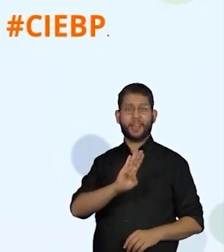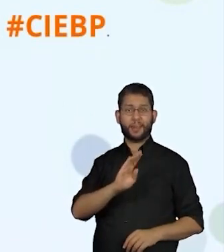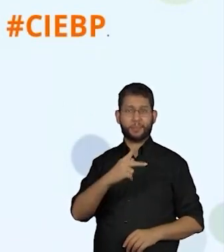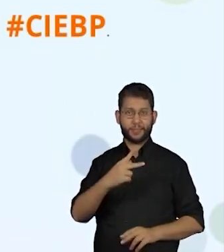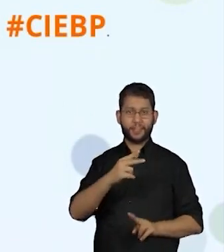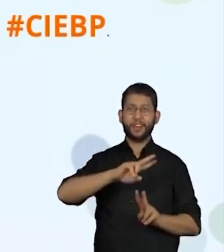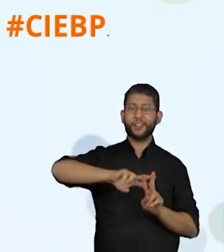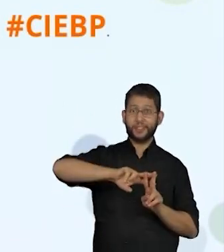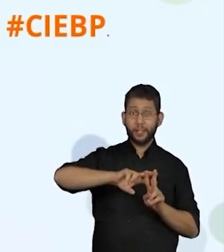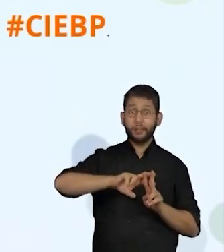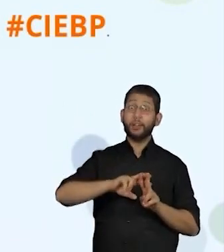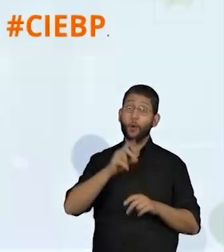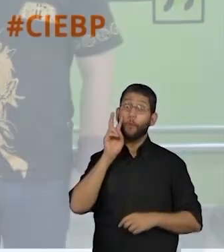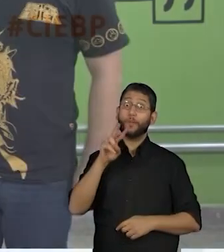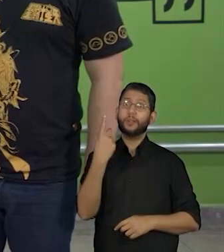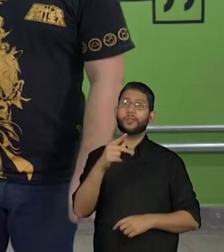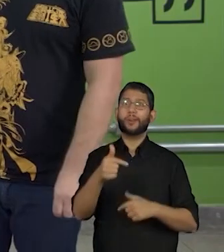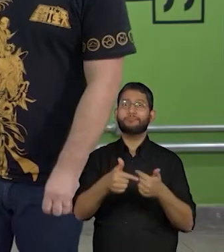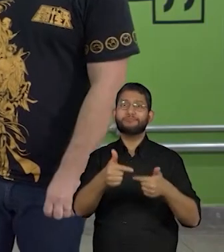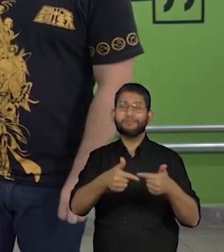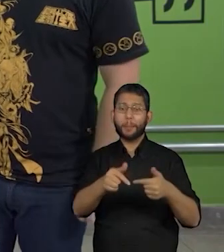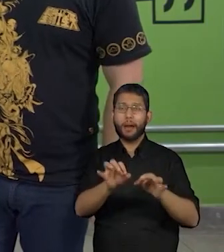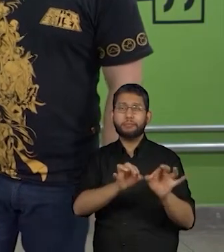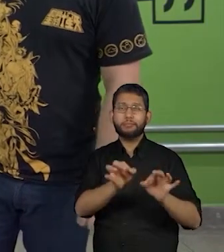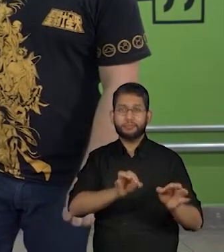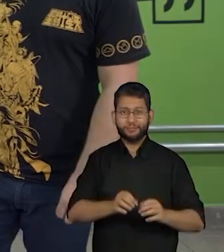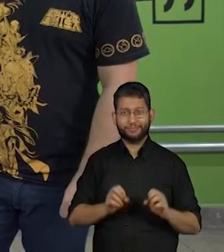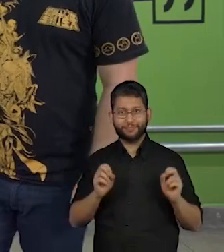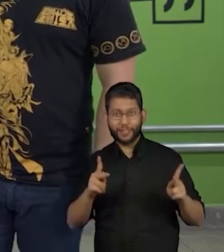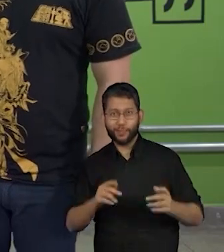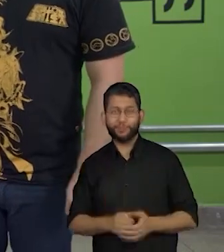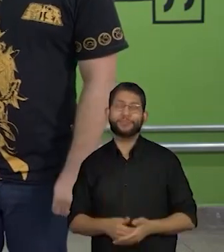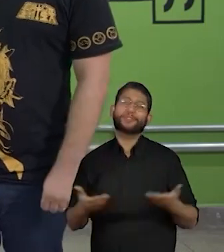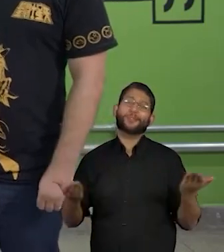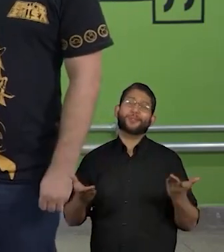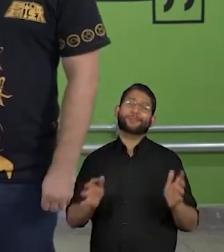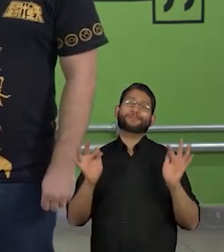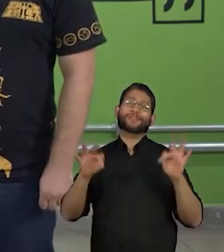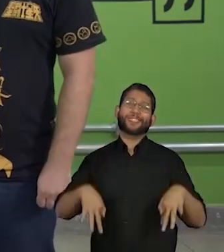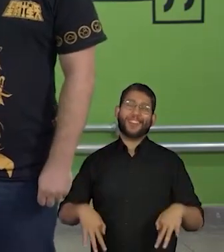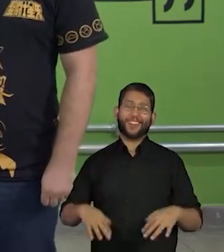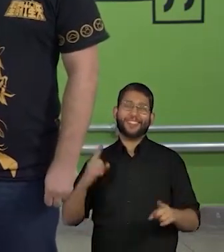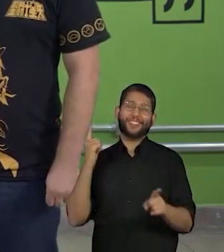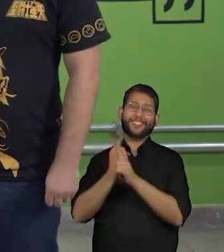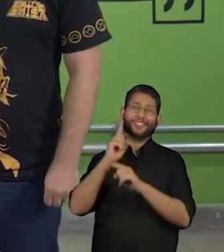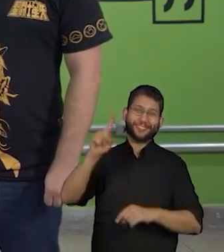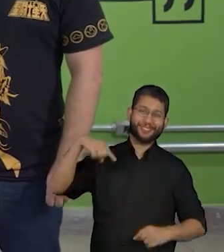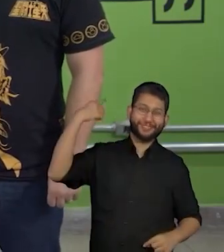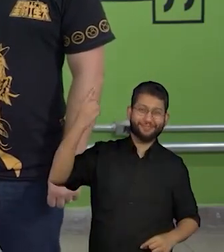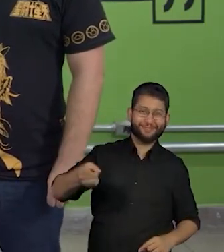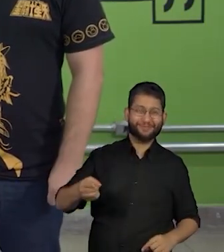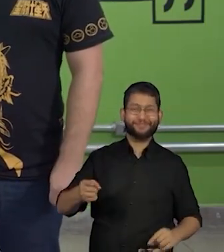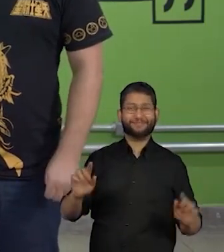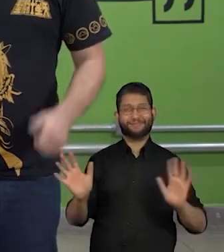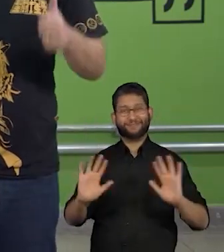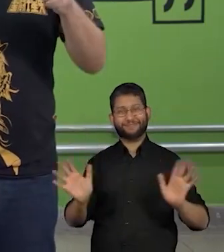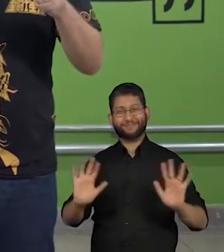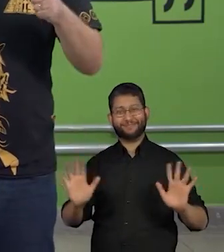todo o trabalho que vocês fizeram também. Beleza? Então, gente, por hoje é só. Até a próxima. E é isso